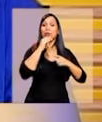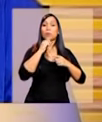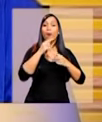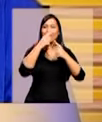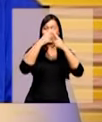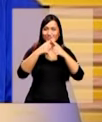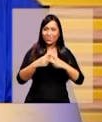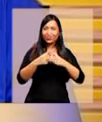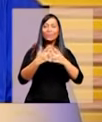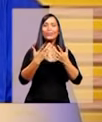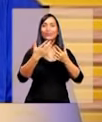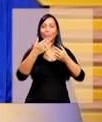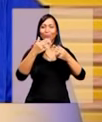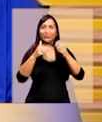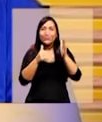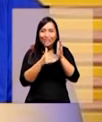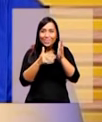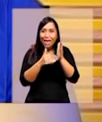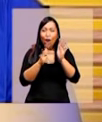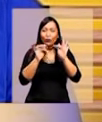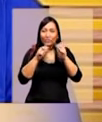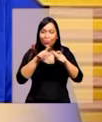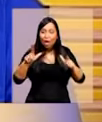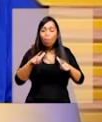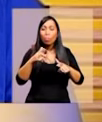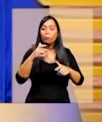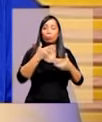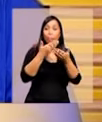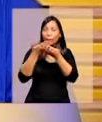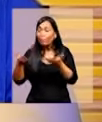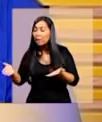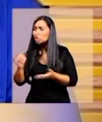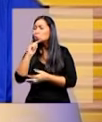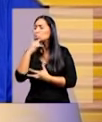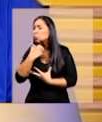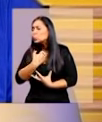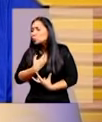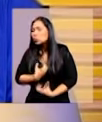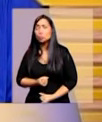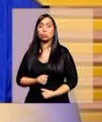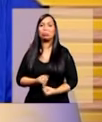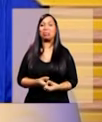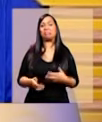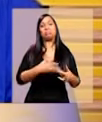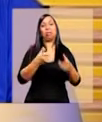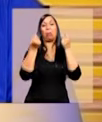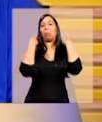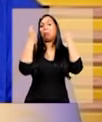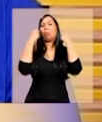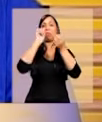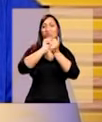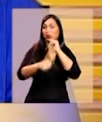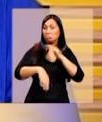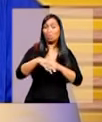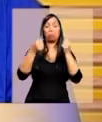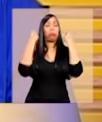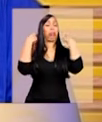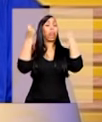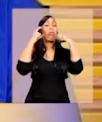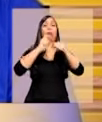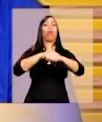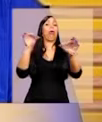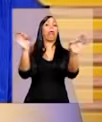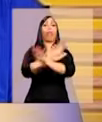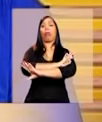uma final de campeonato, as pessoas do time que perder vão ficar muito tristes. E as pessoas que não ligam, não estão nem aí para futebol,